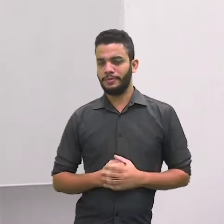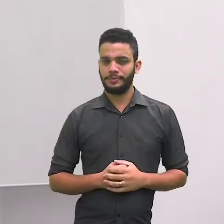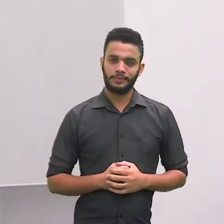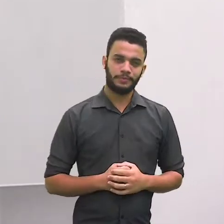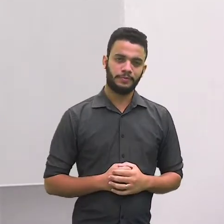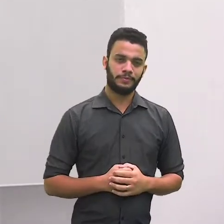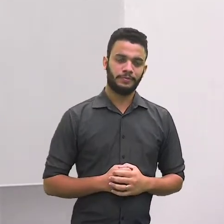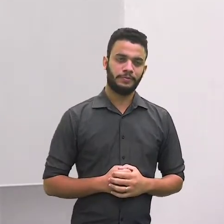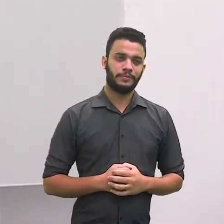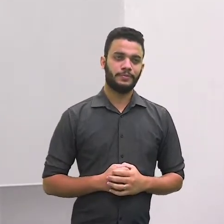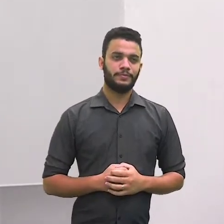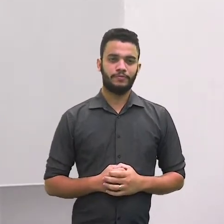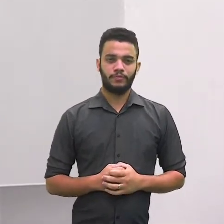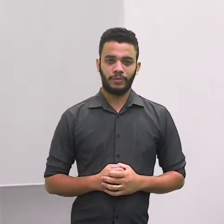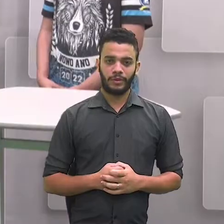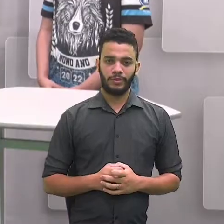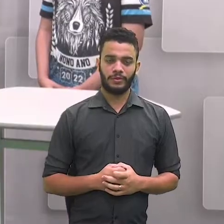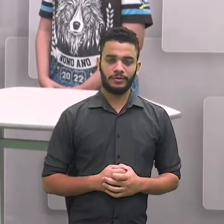Caçoando.